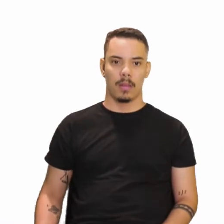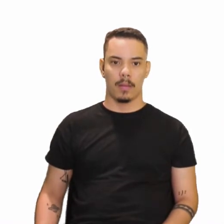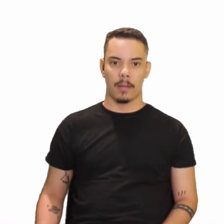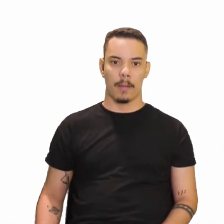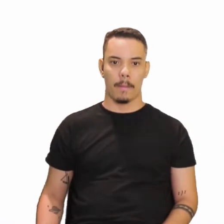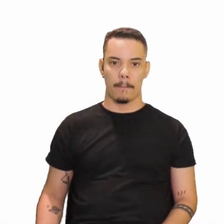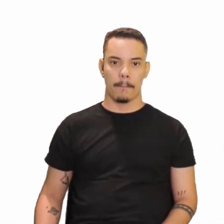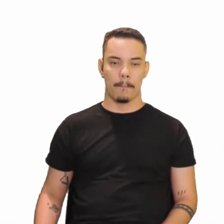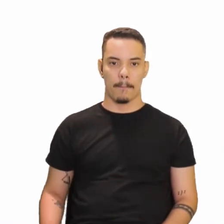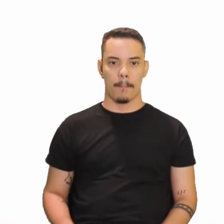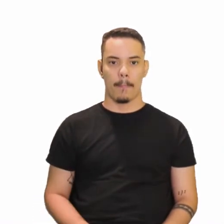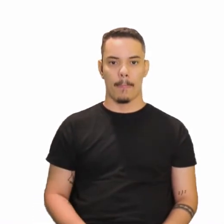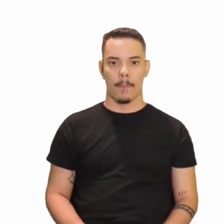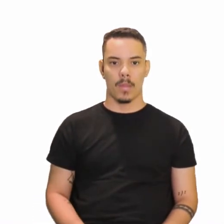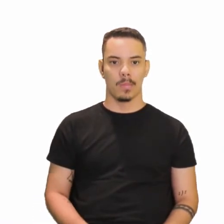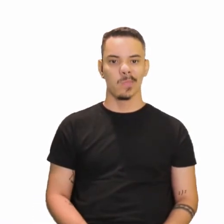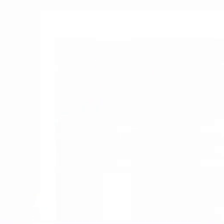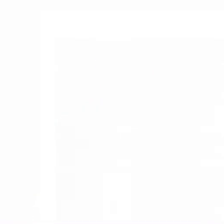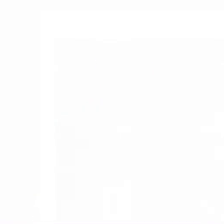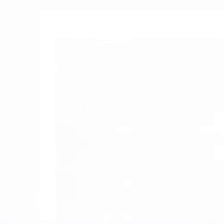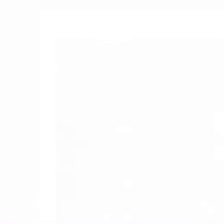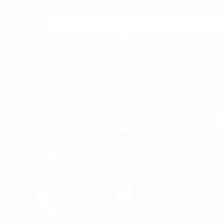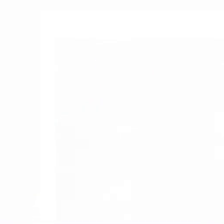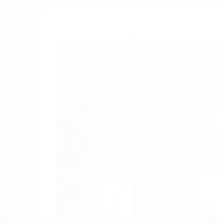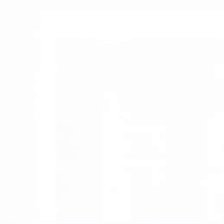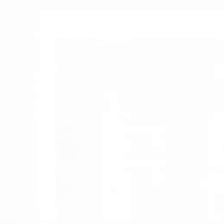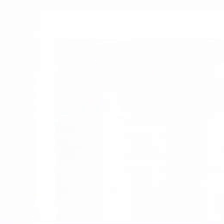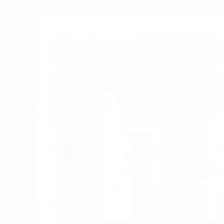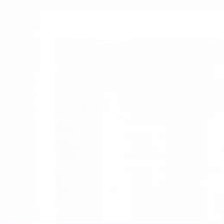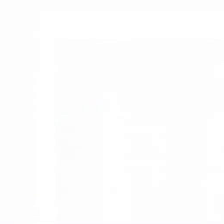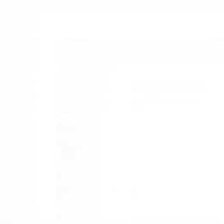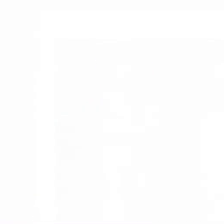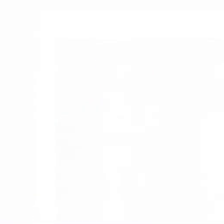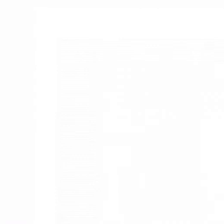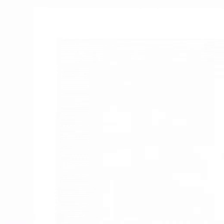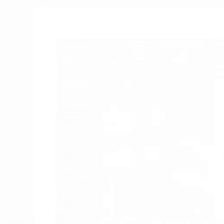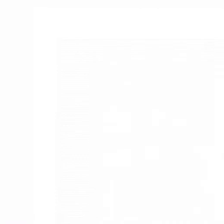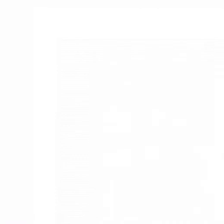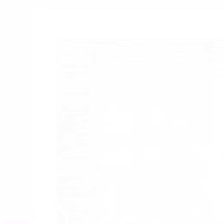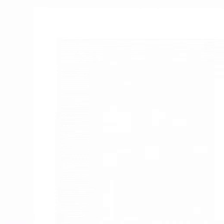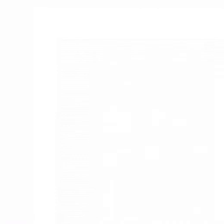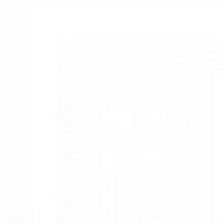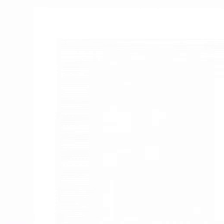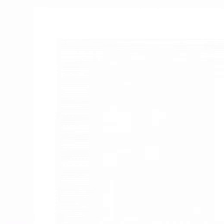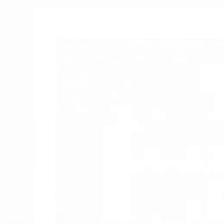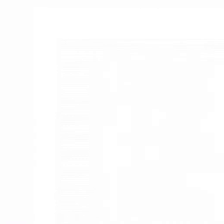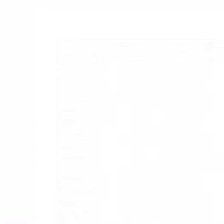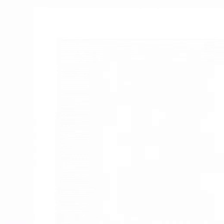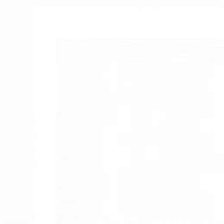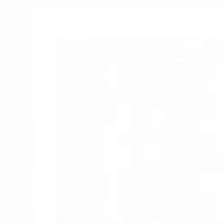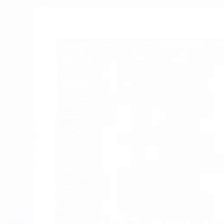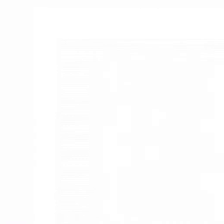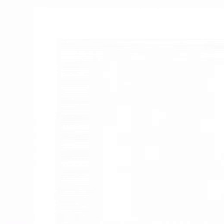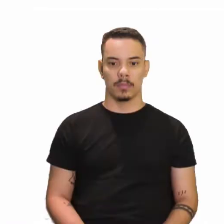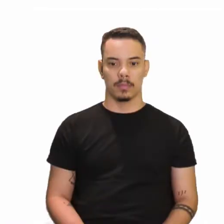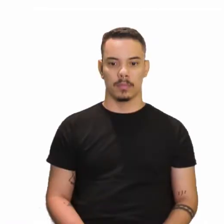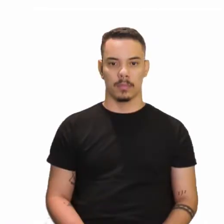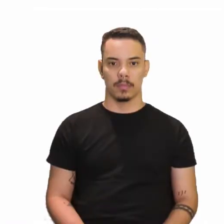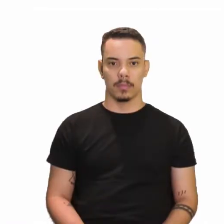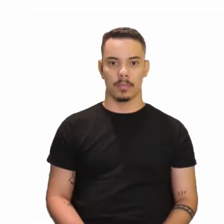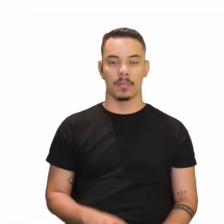mas olha só aqui para vocês ó a charge também é um cartoon gente mas ela se